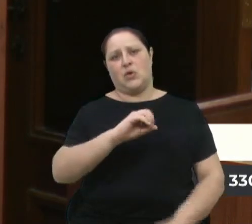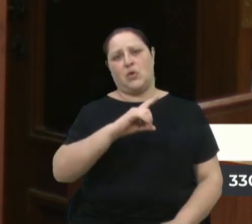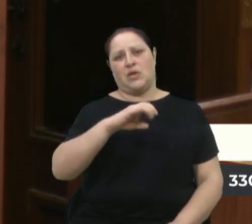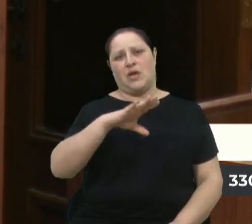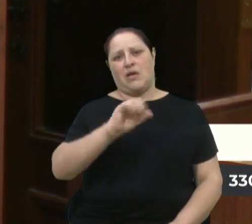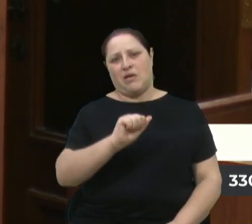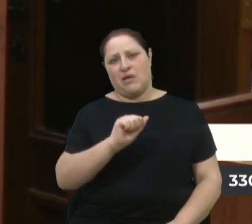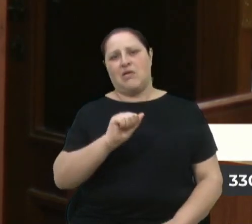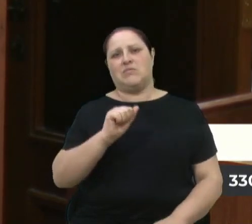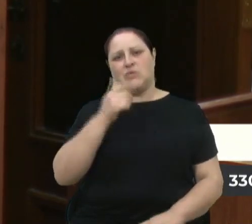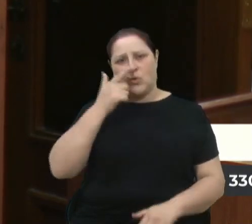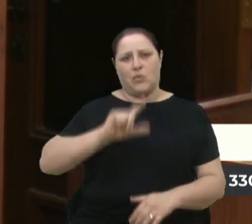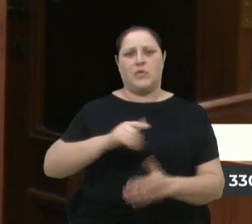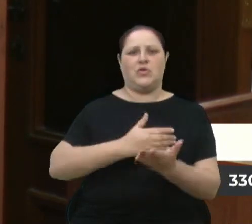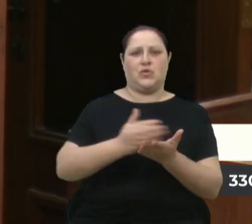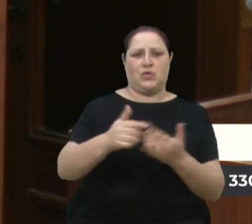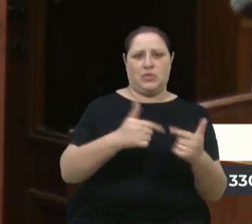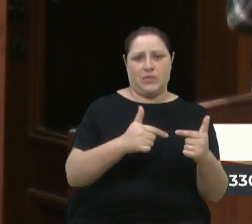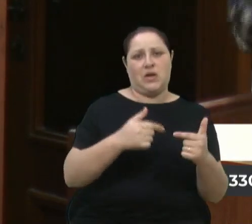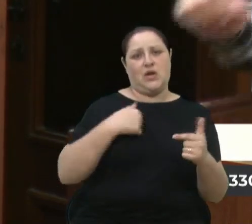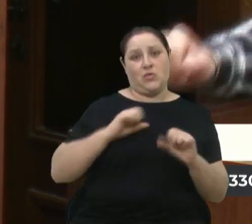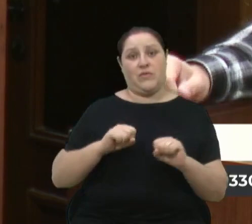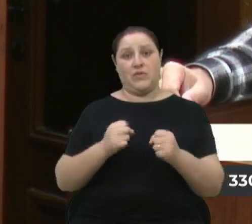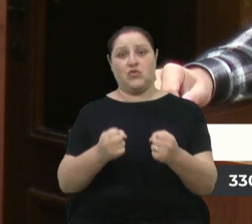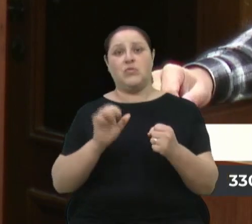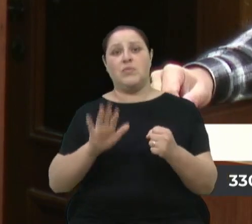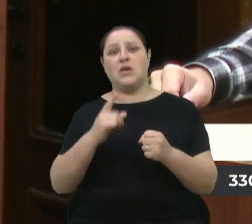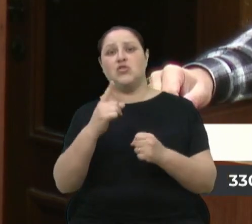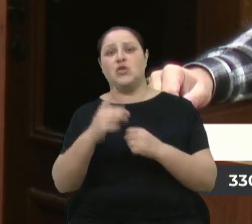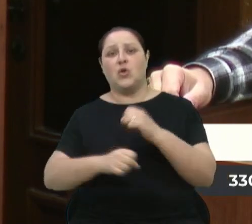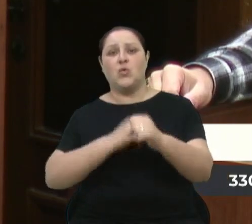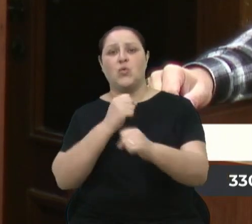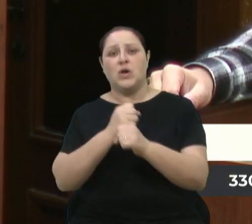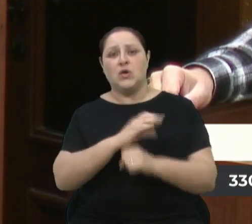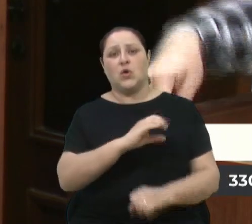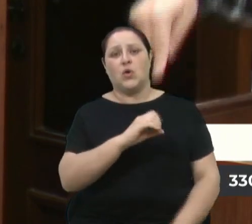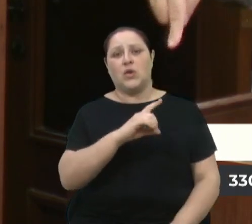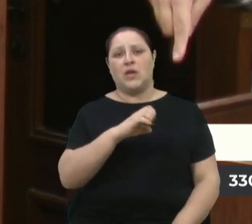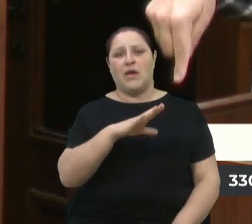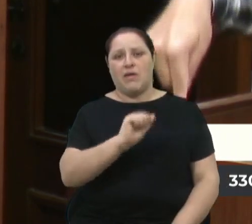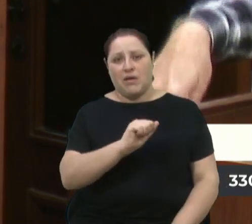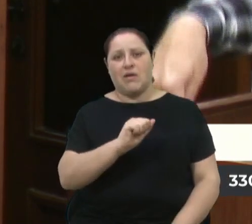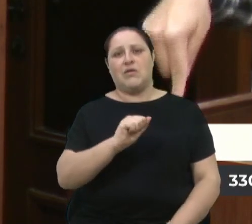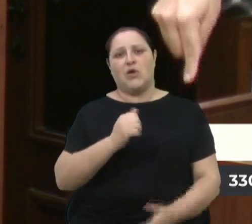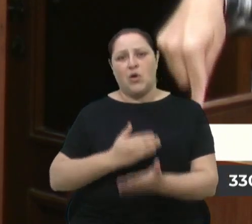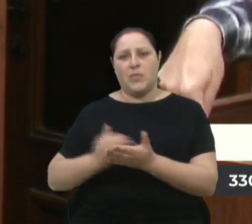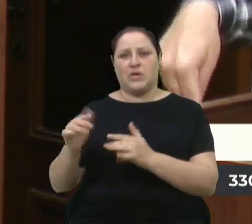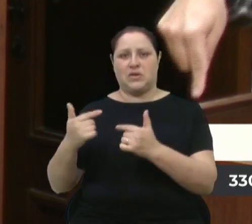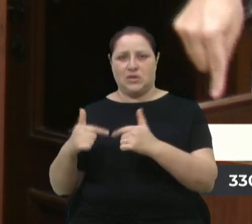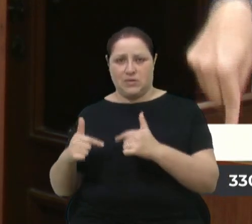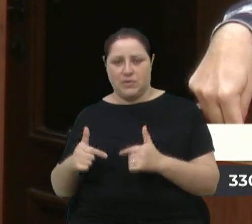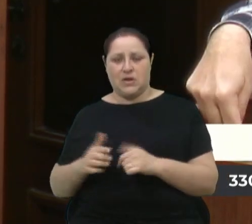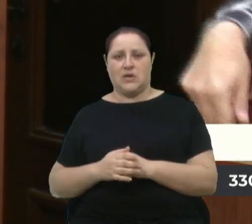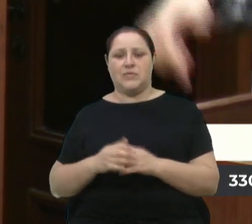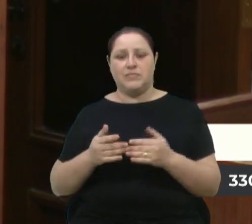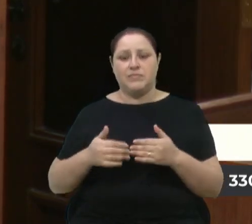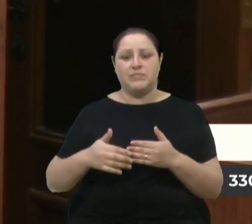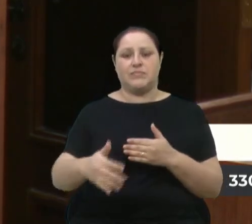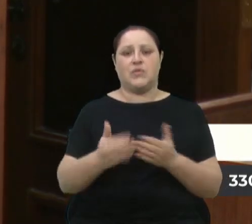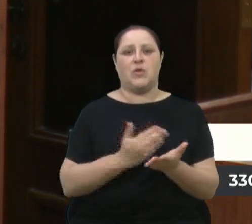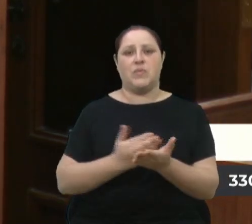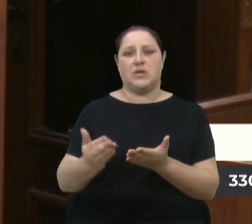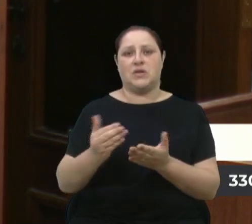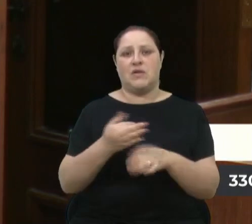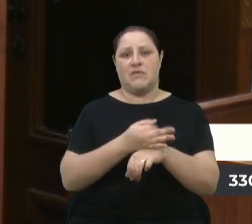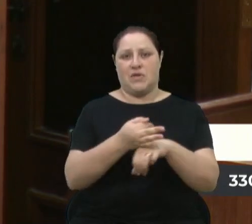defendi isso. Mas vejam, faz 1 ano que a Codeca entrou e assumiu. As férias vão iniciar, o